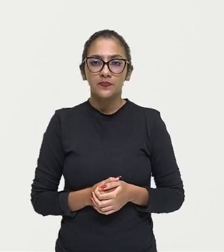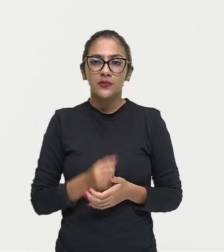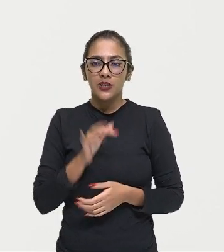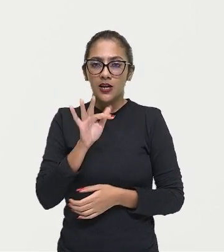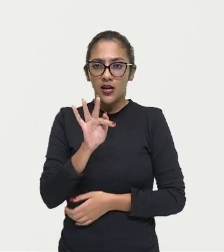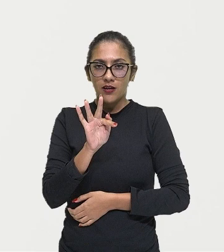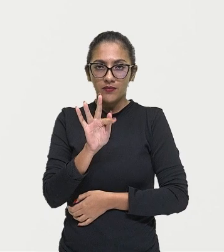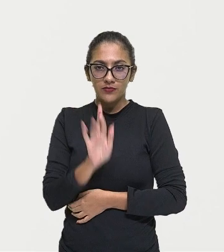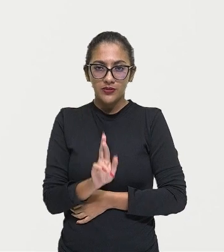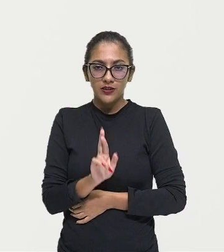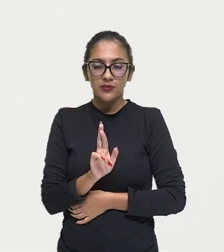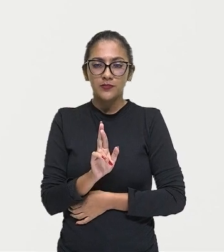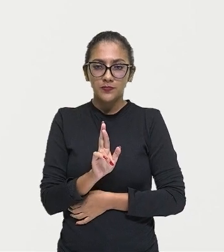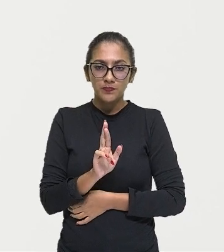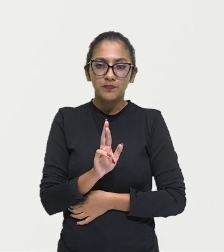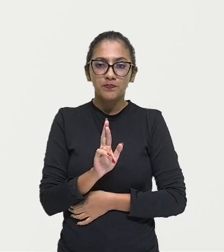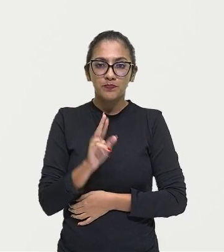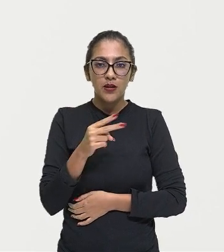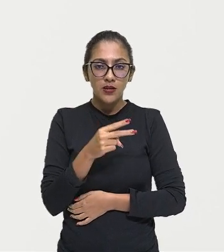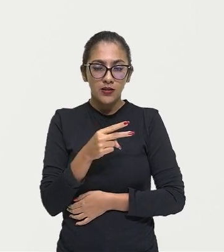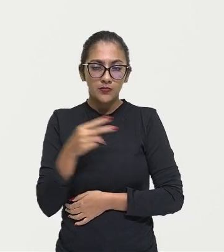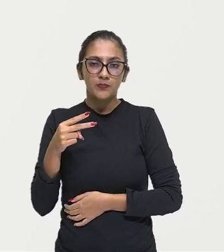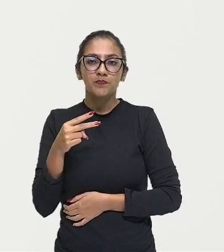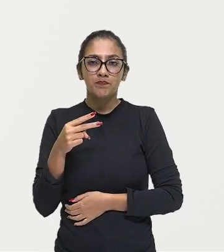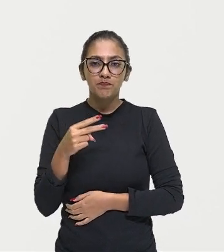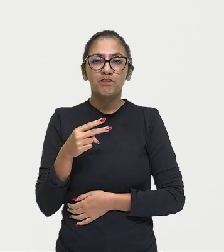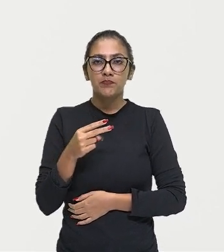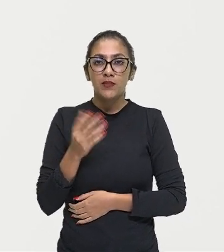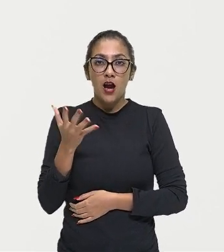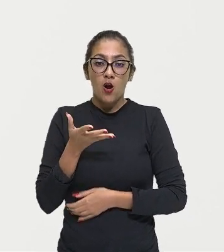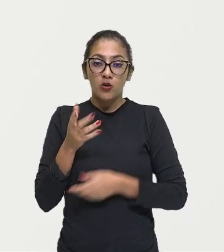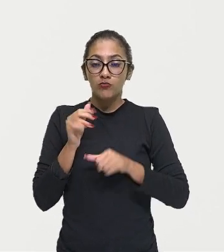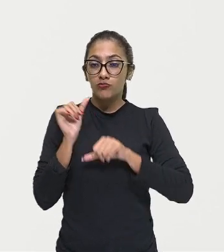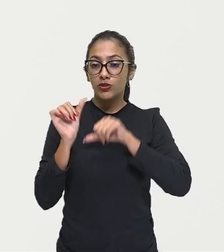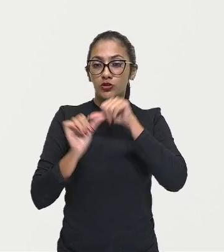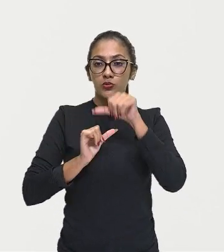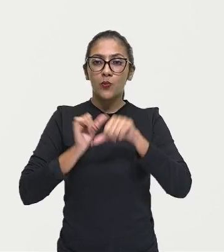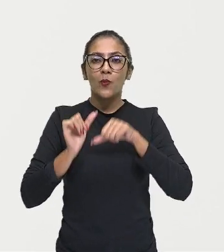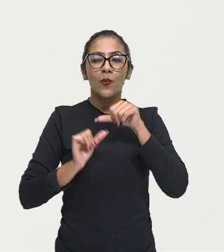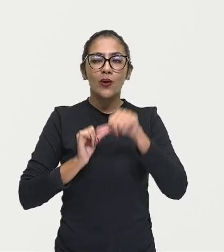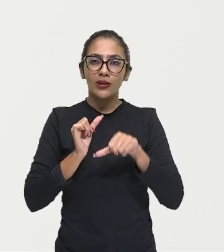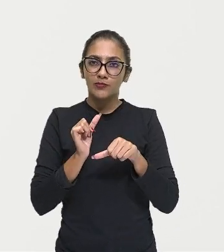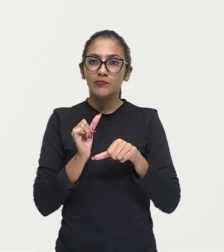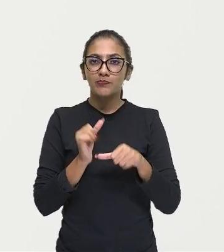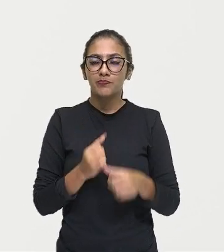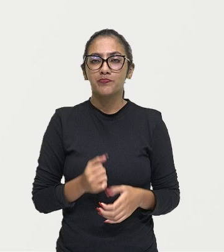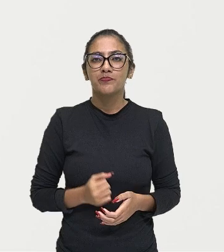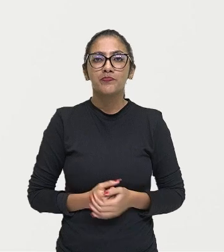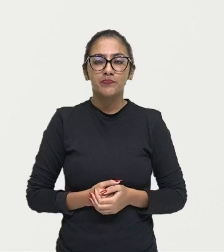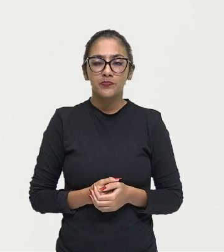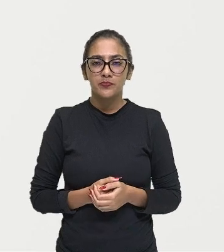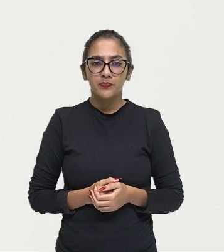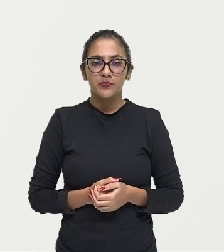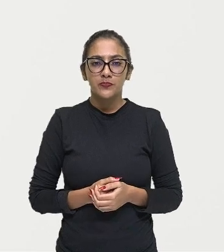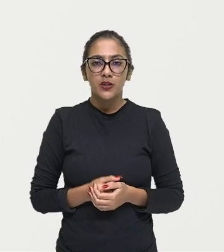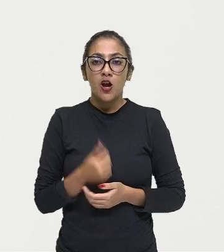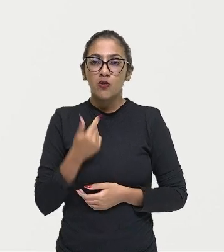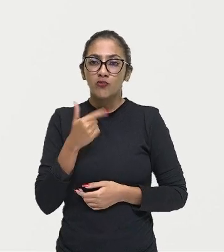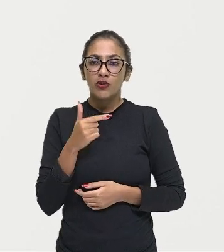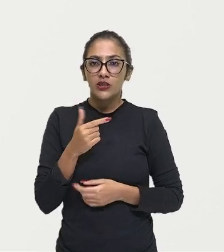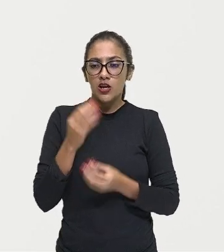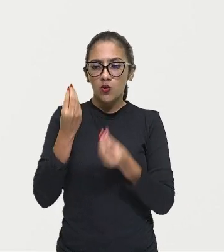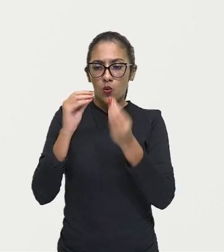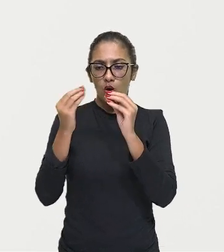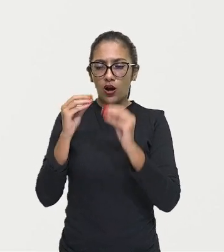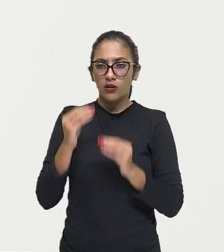força resultante, agora vai ser em forma de escalar, não vamos colocar na forma